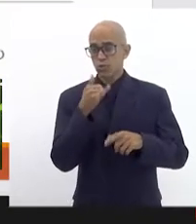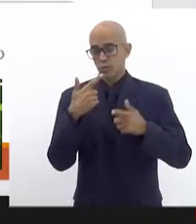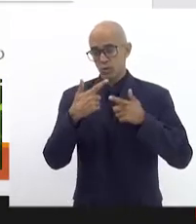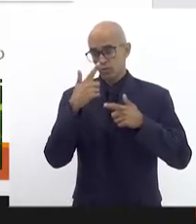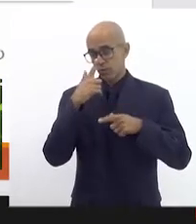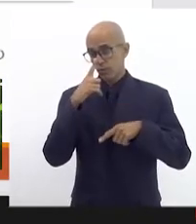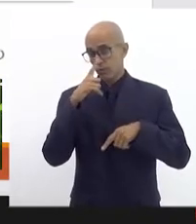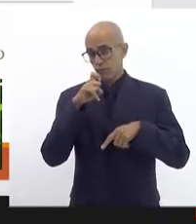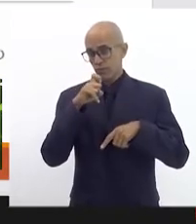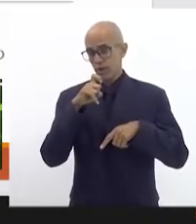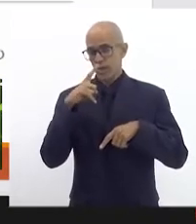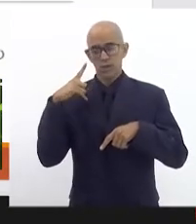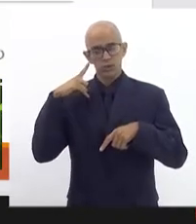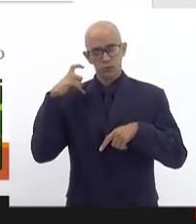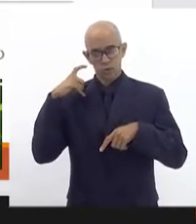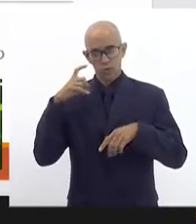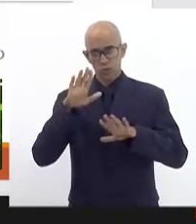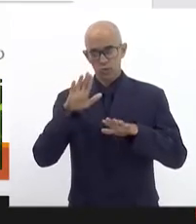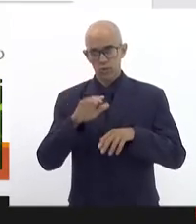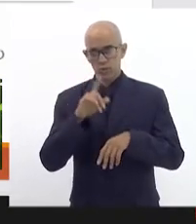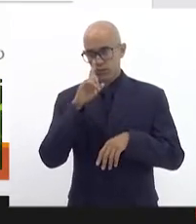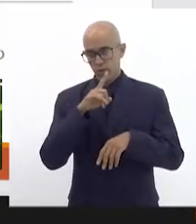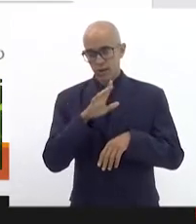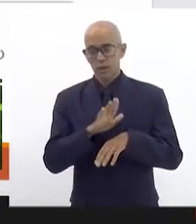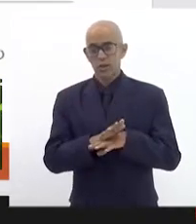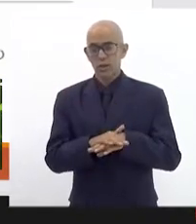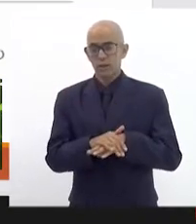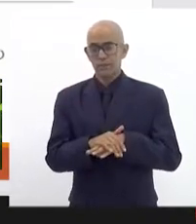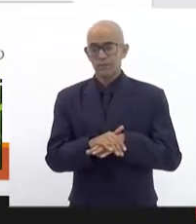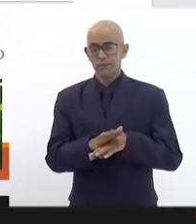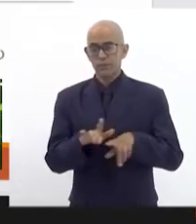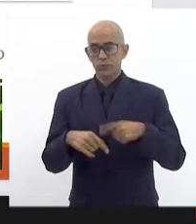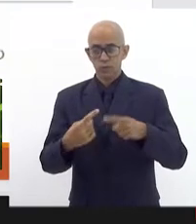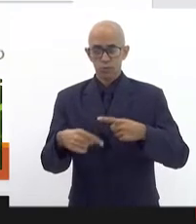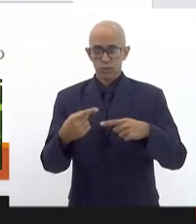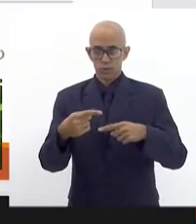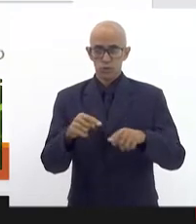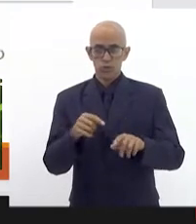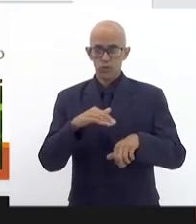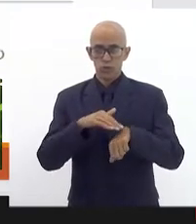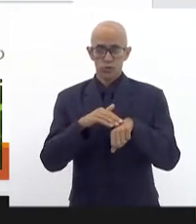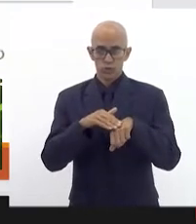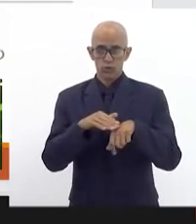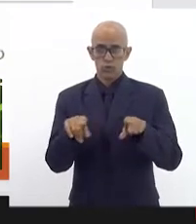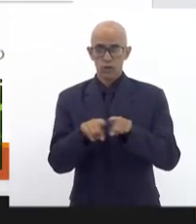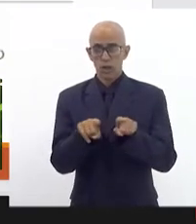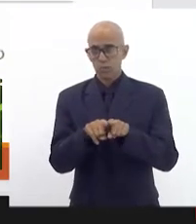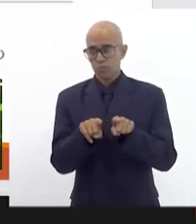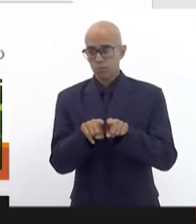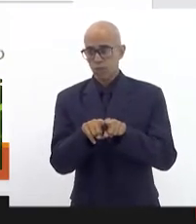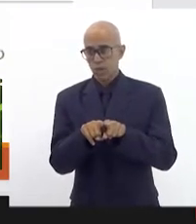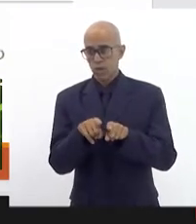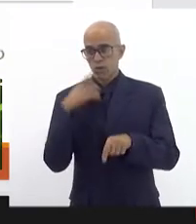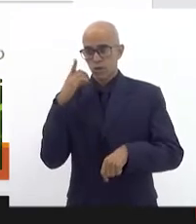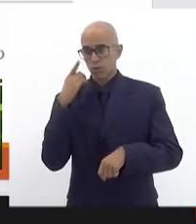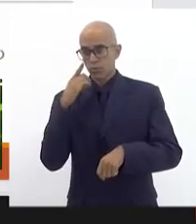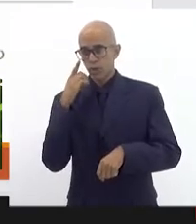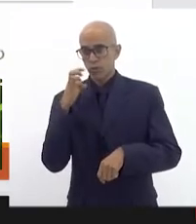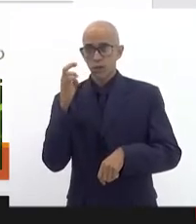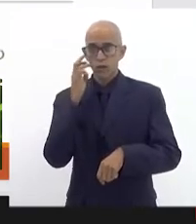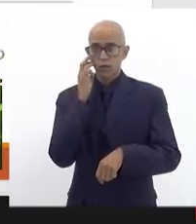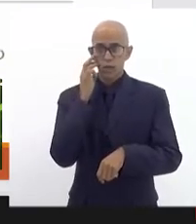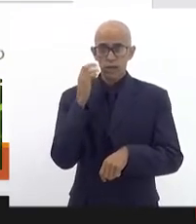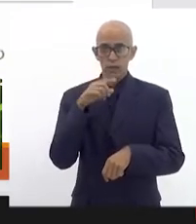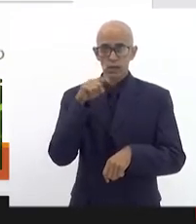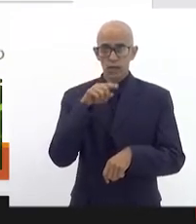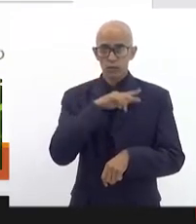do ano passado, e depois nós encaminhamos e conversamos também com o deputado Valdeir Carneiro, presidente da